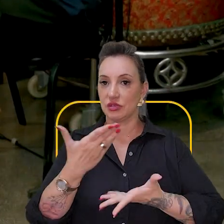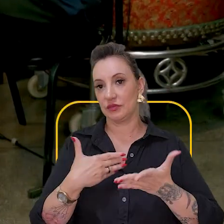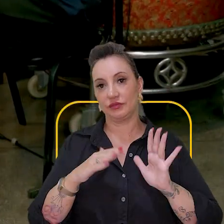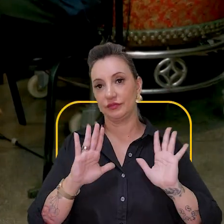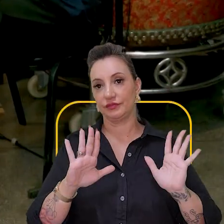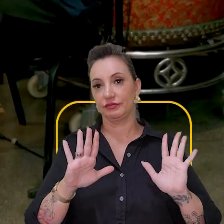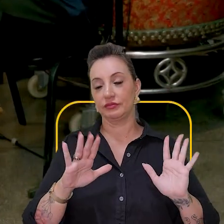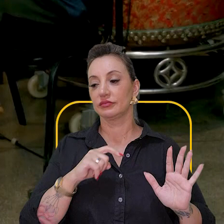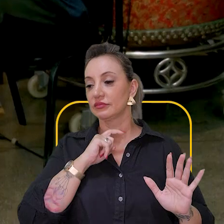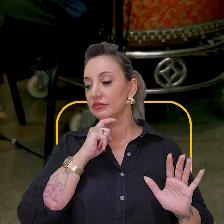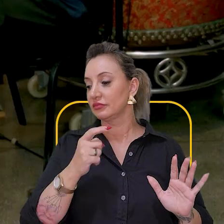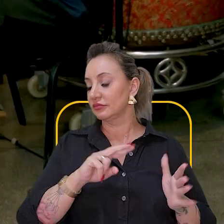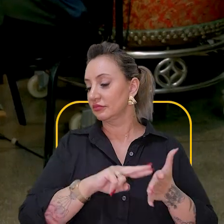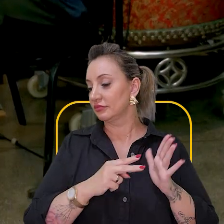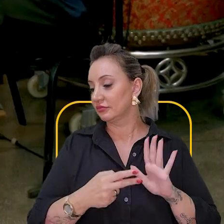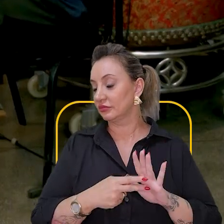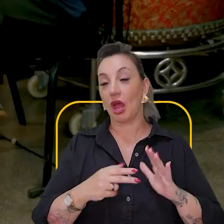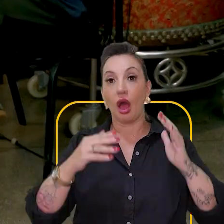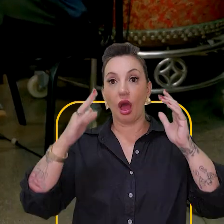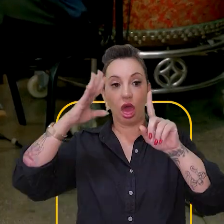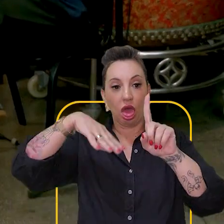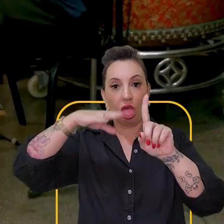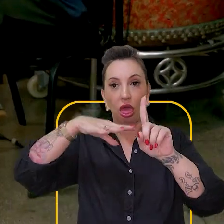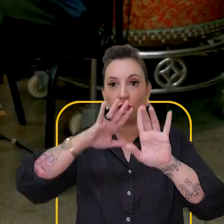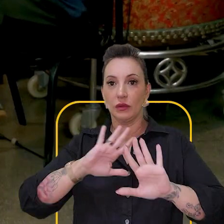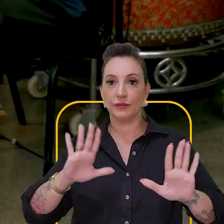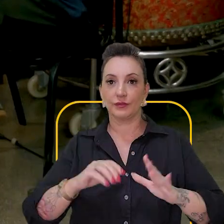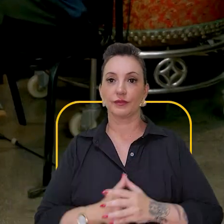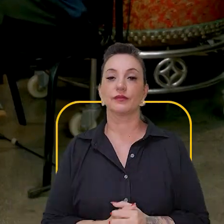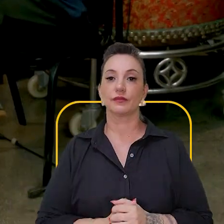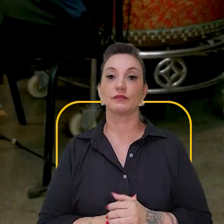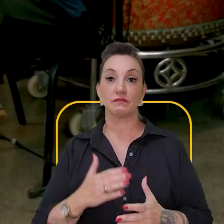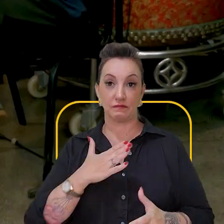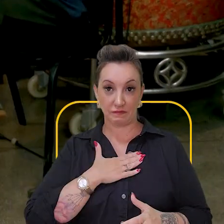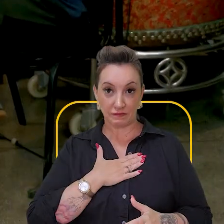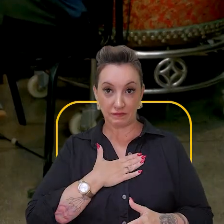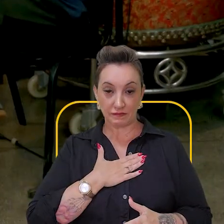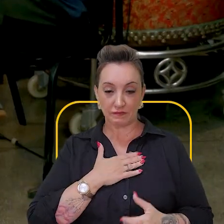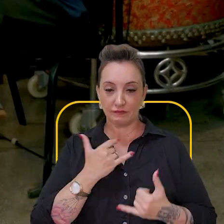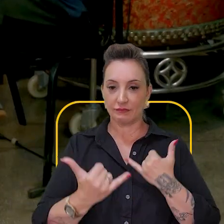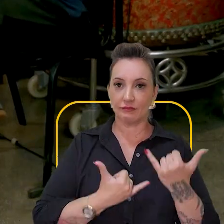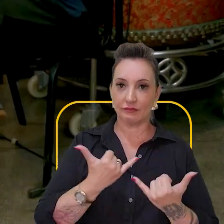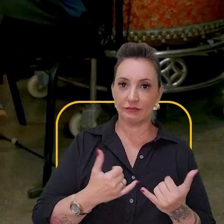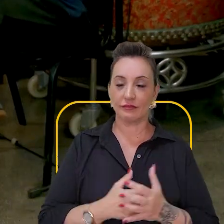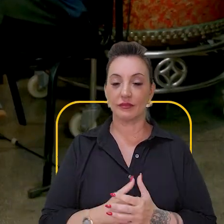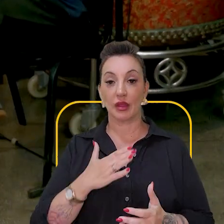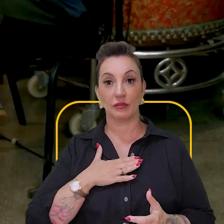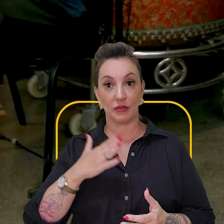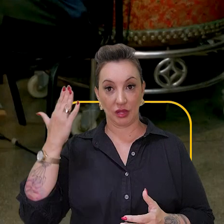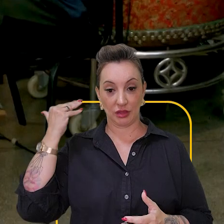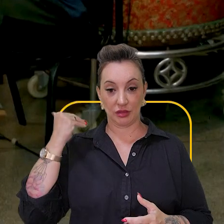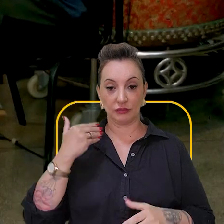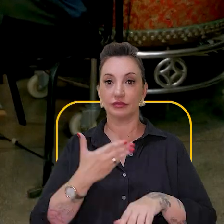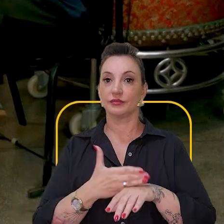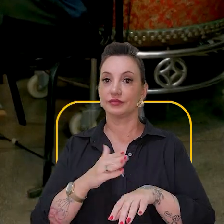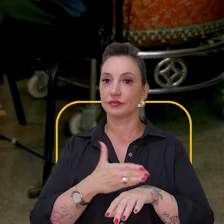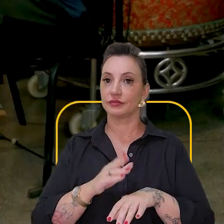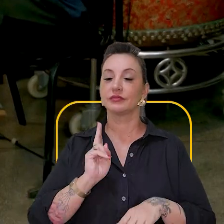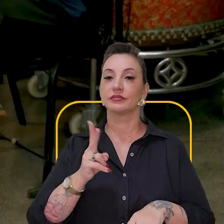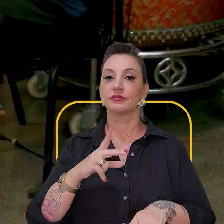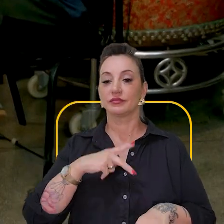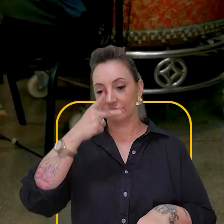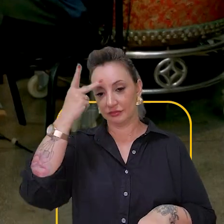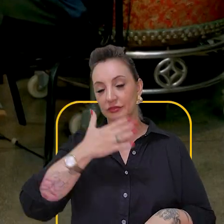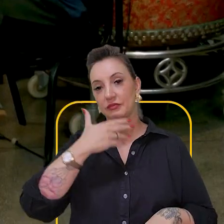relacionamento mas não no sentido de endeusar Então para mim eu brinco eu falo que no meu tempo de treino